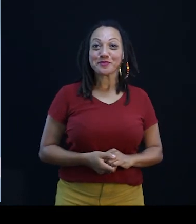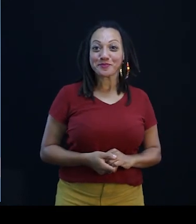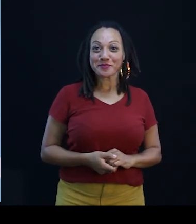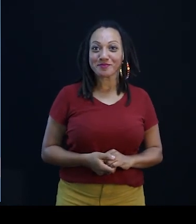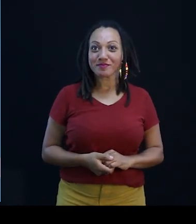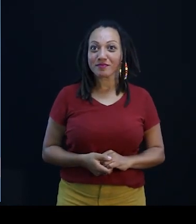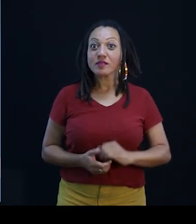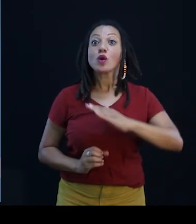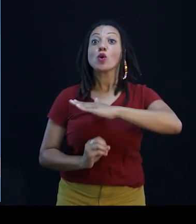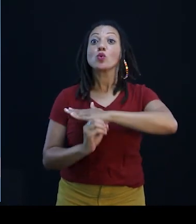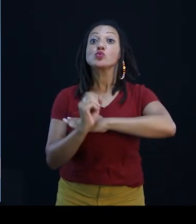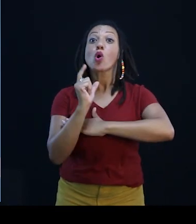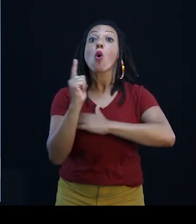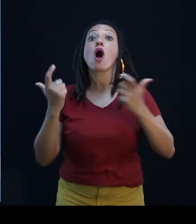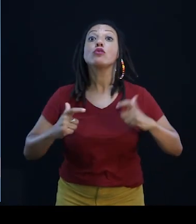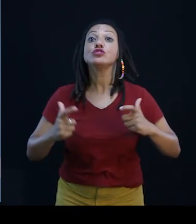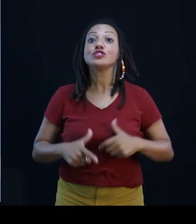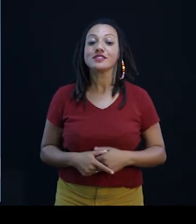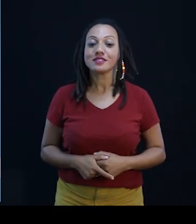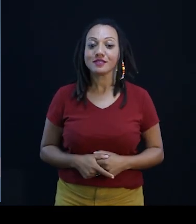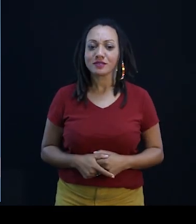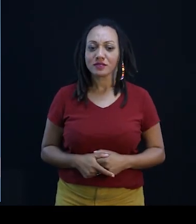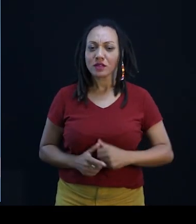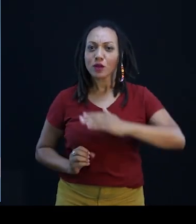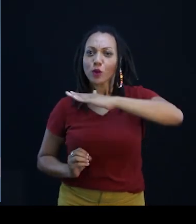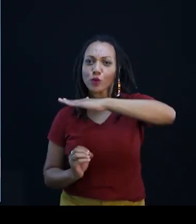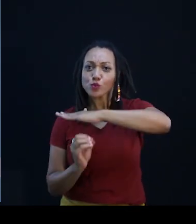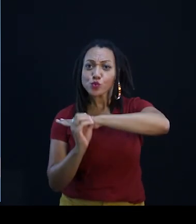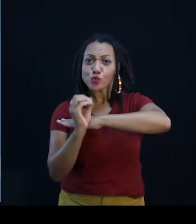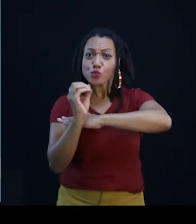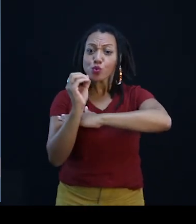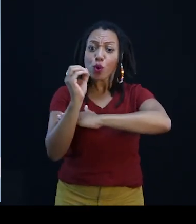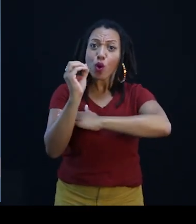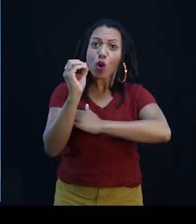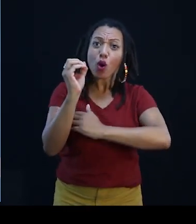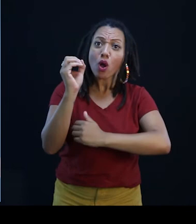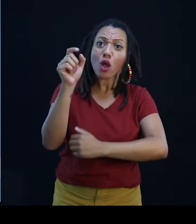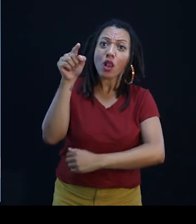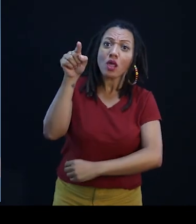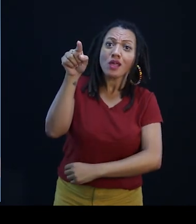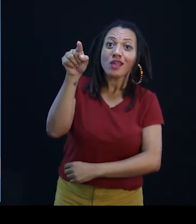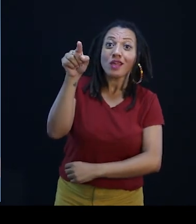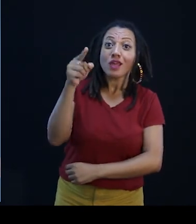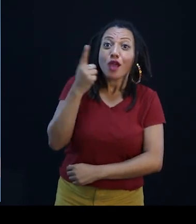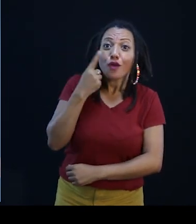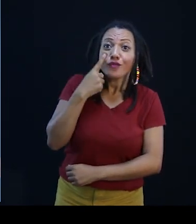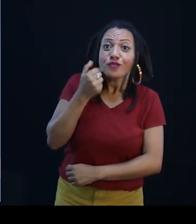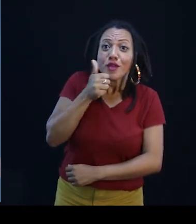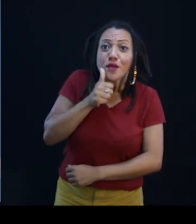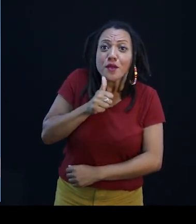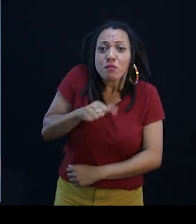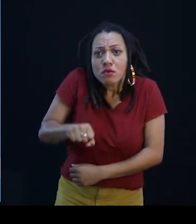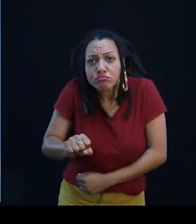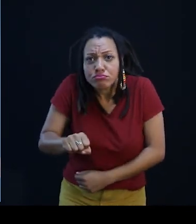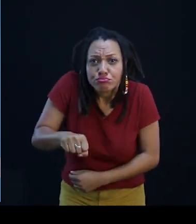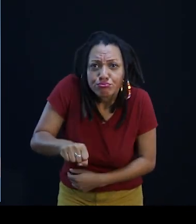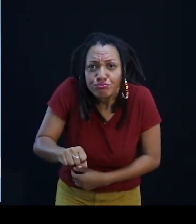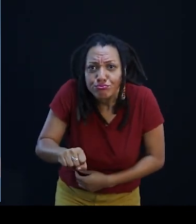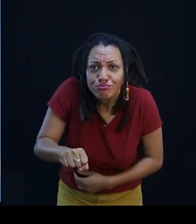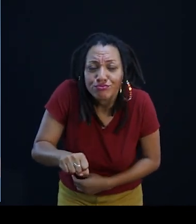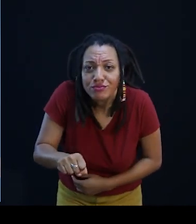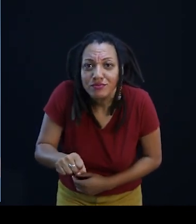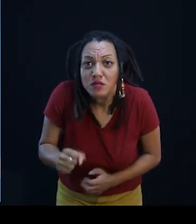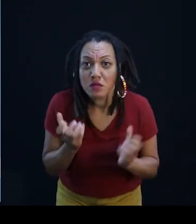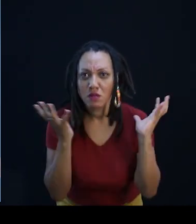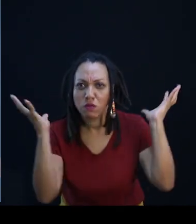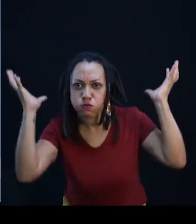cheira. O sol, da onde? O sol vem nascendo ali. Eu vi uma velhinha assim. Uma